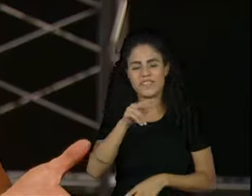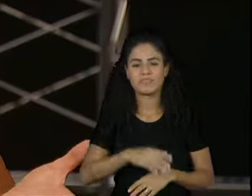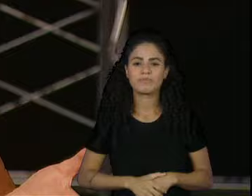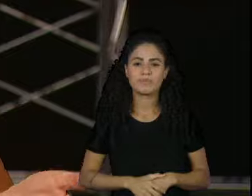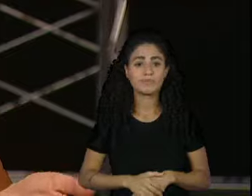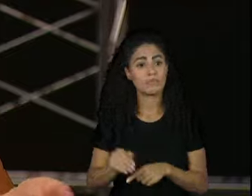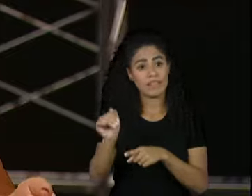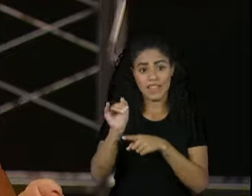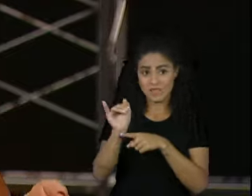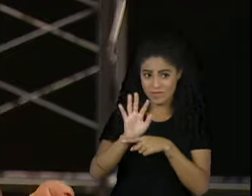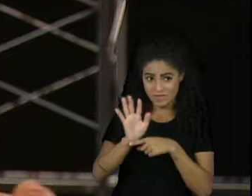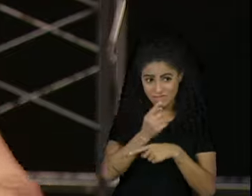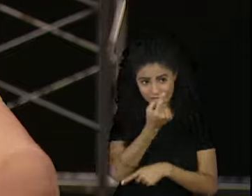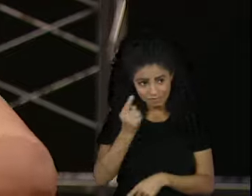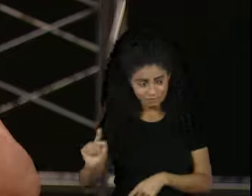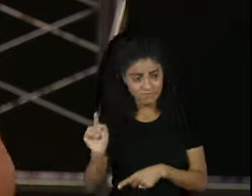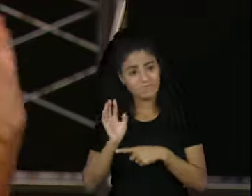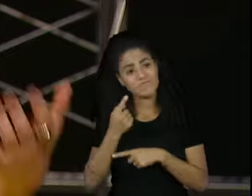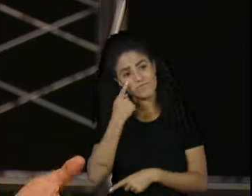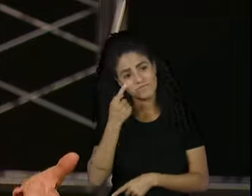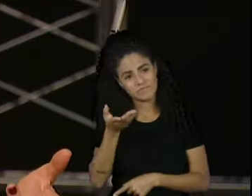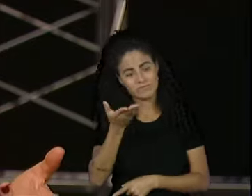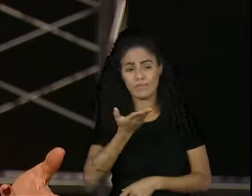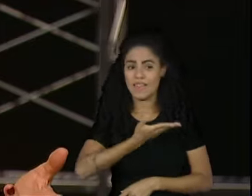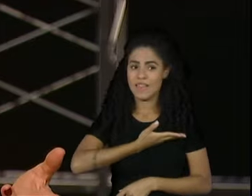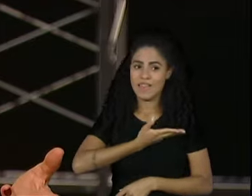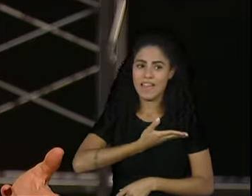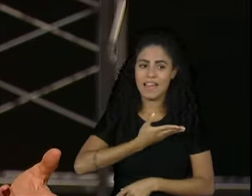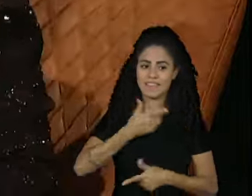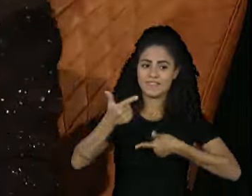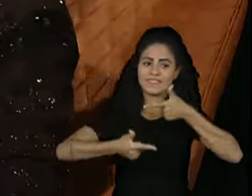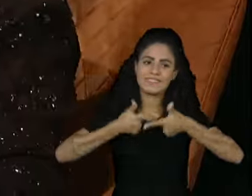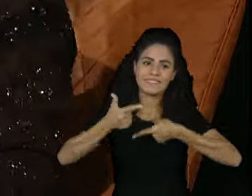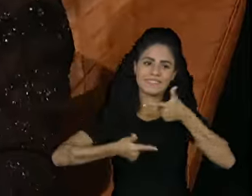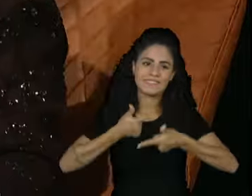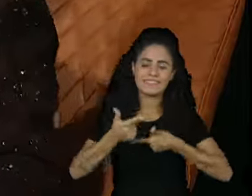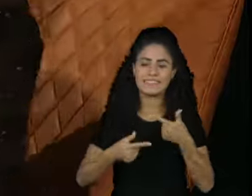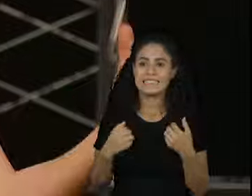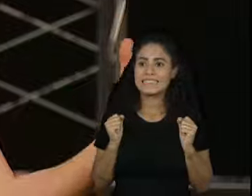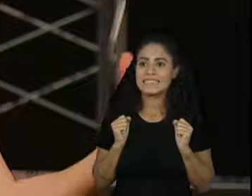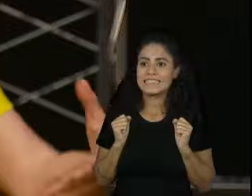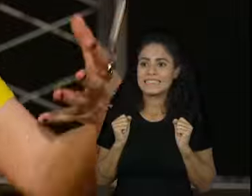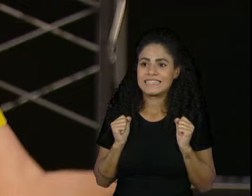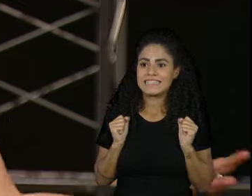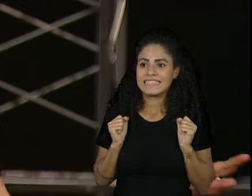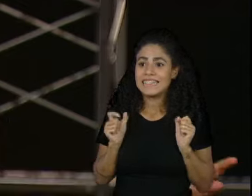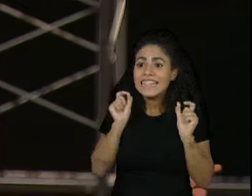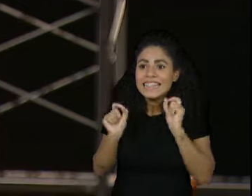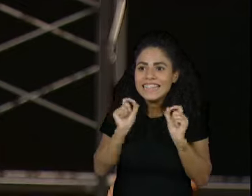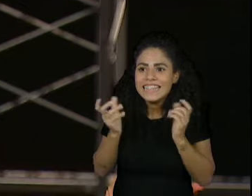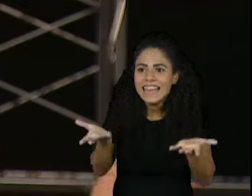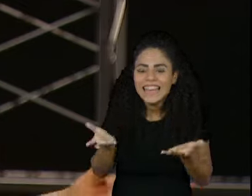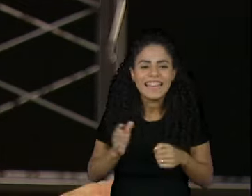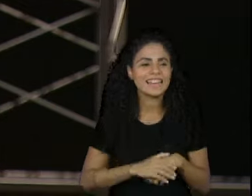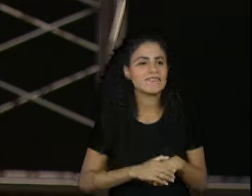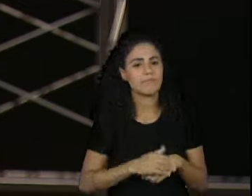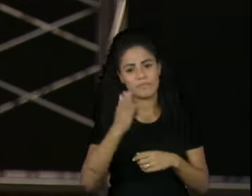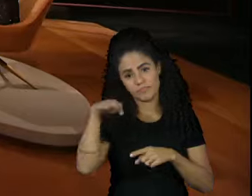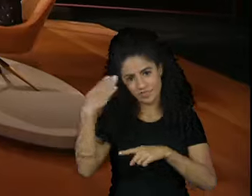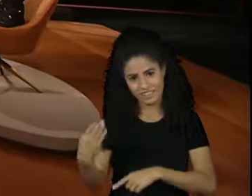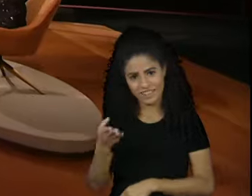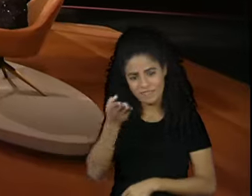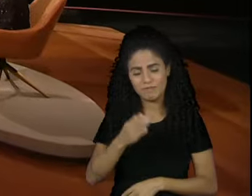último depoimento de um Deus. grande companheiro de trabalho. Meu Deus, que quem admira é? muito a Claudete Soares. Vamos ver quem